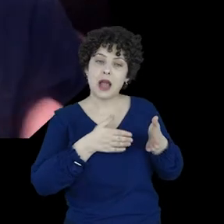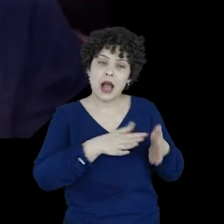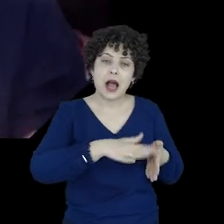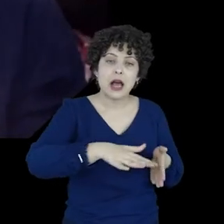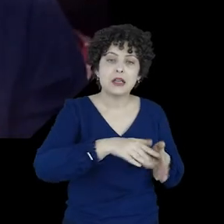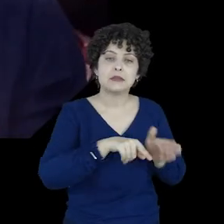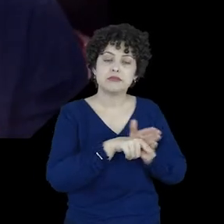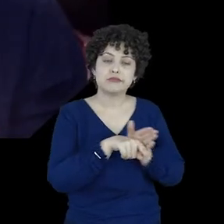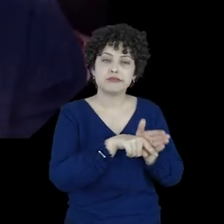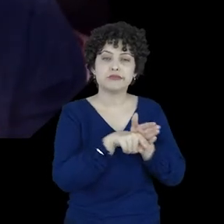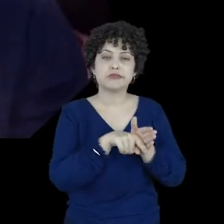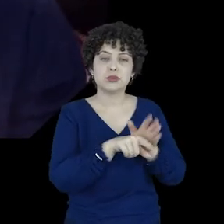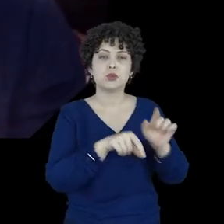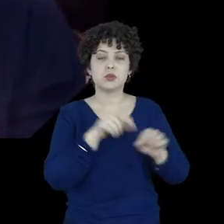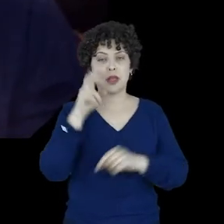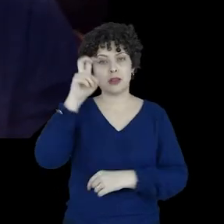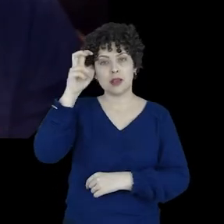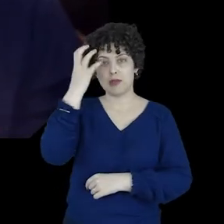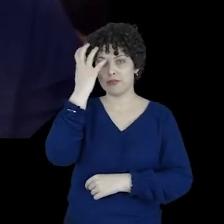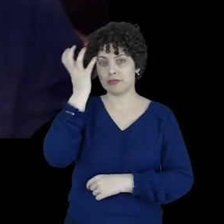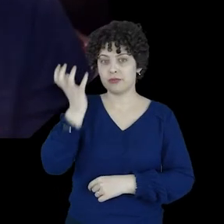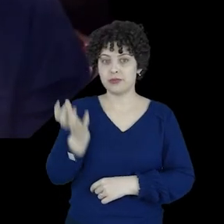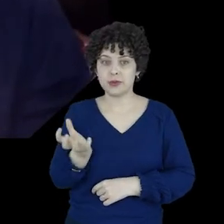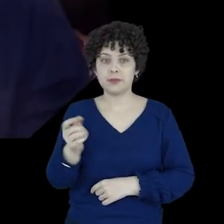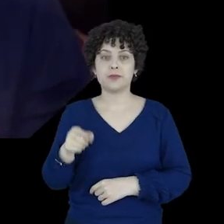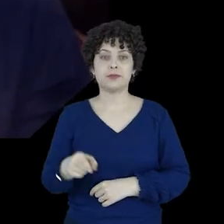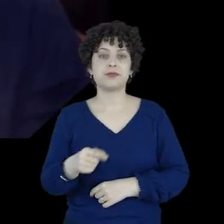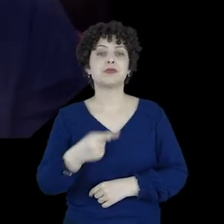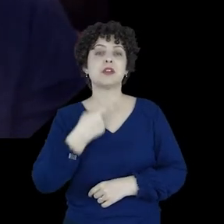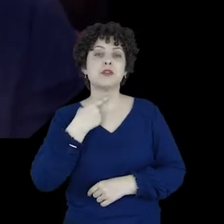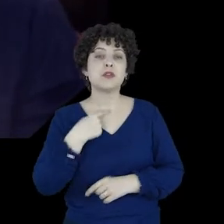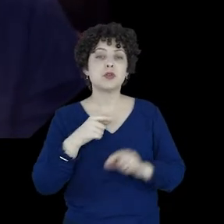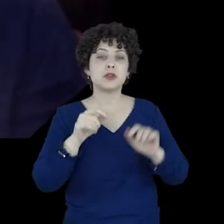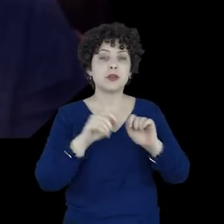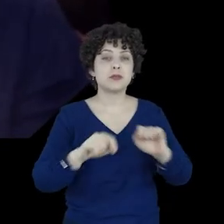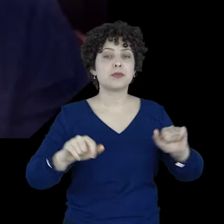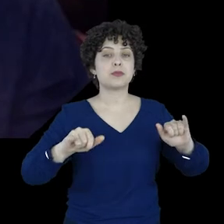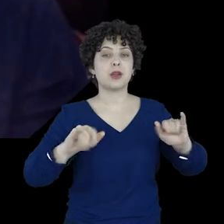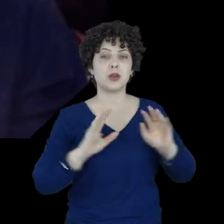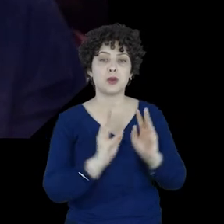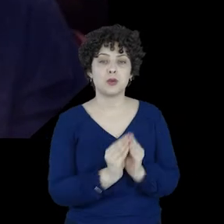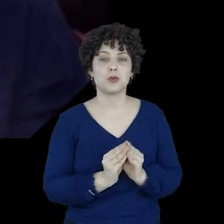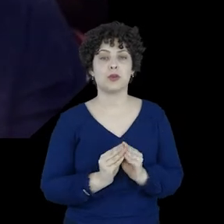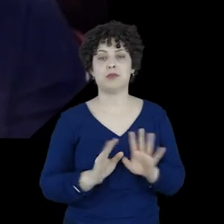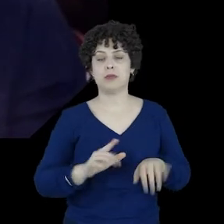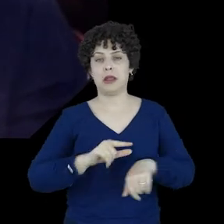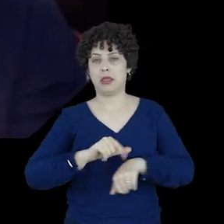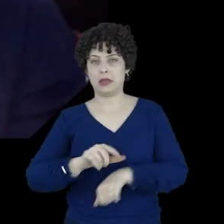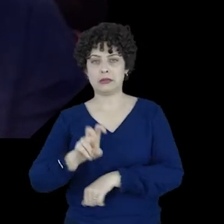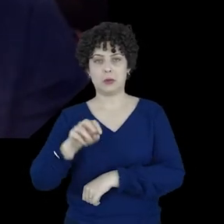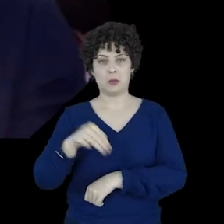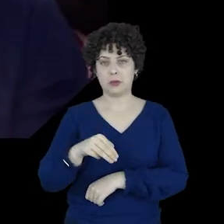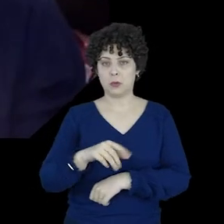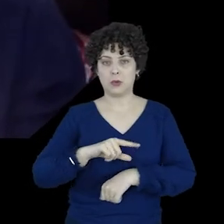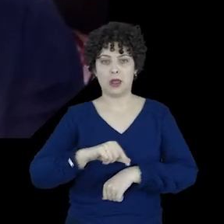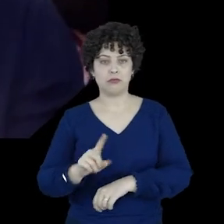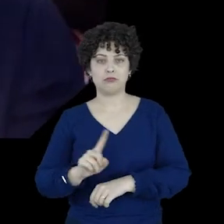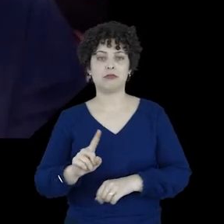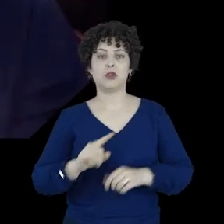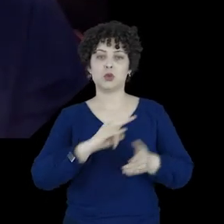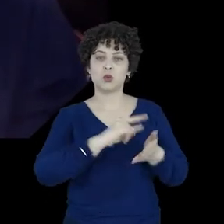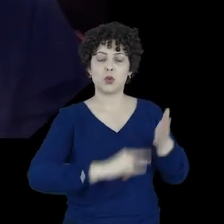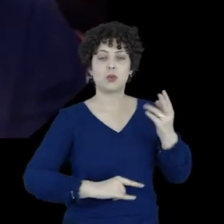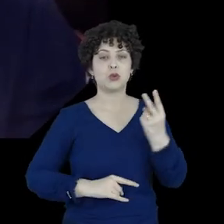trabalho e pesquisa, que é a inteligência artificial, gostaria de mencionar muito brevemente, para não passar dos meus cinco minutos,